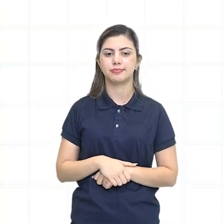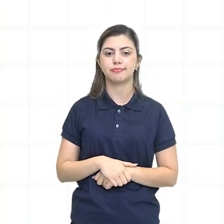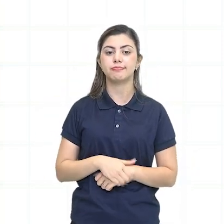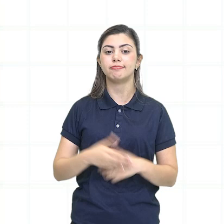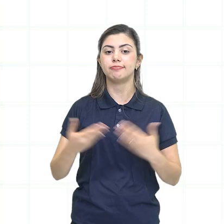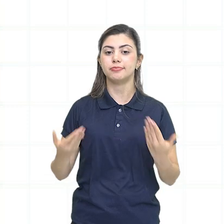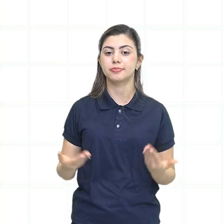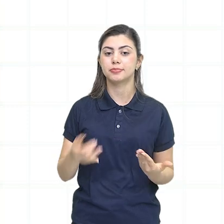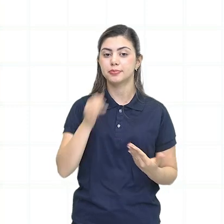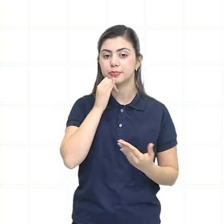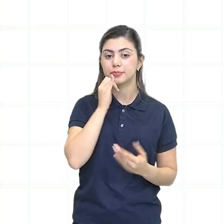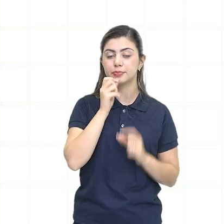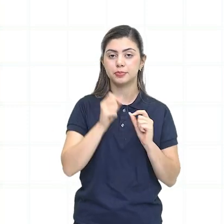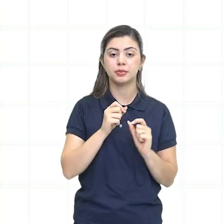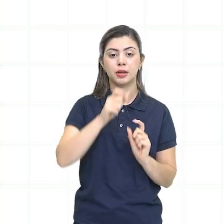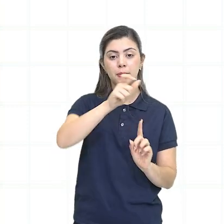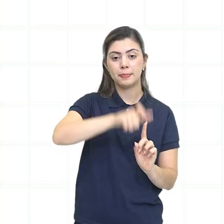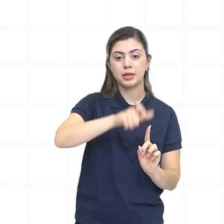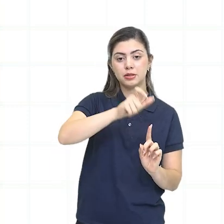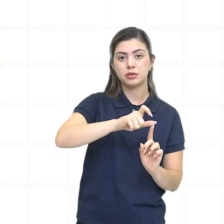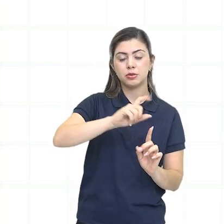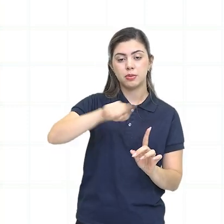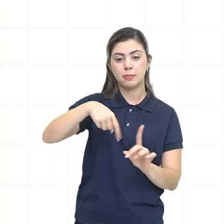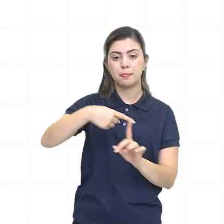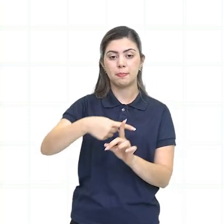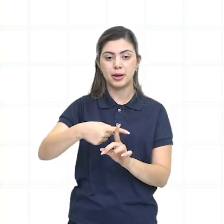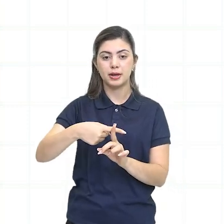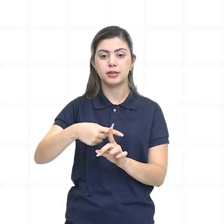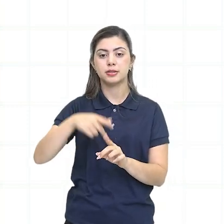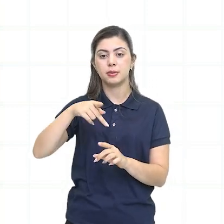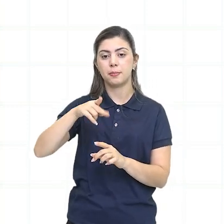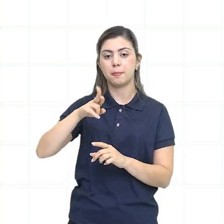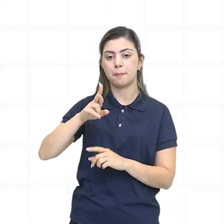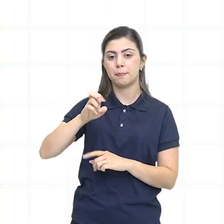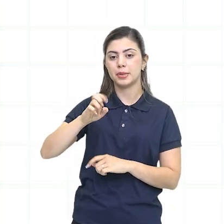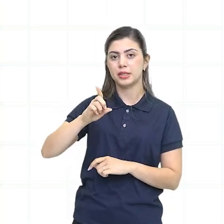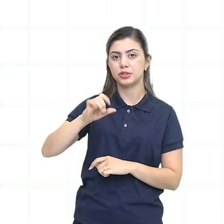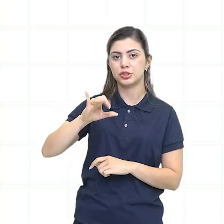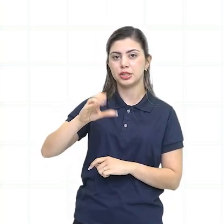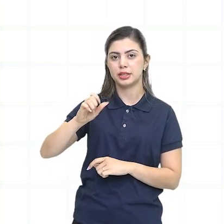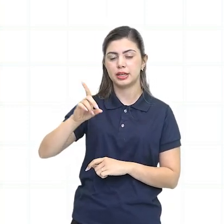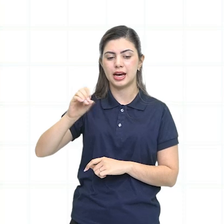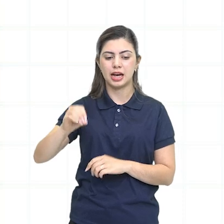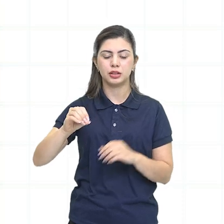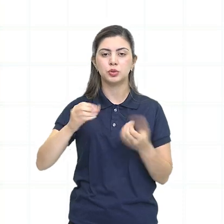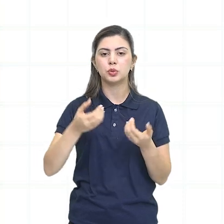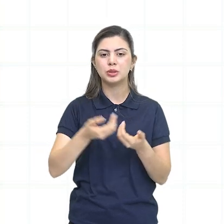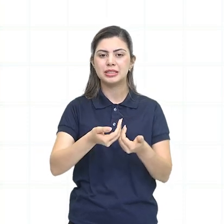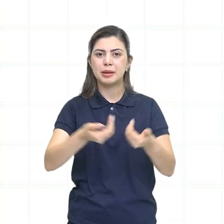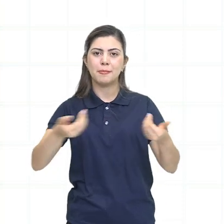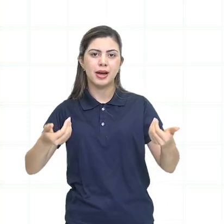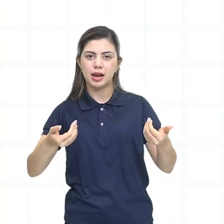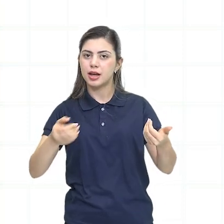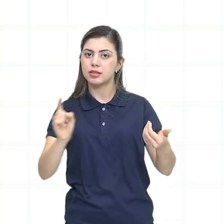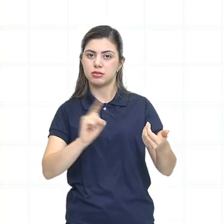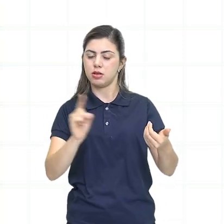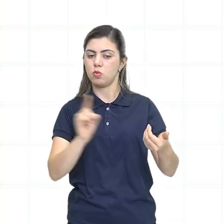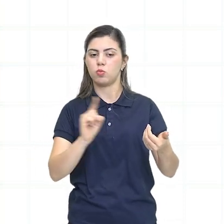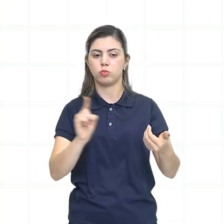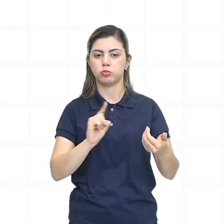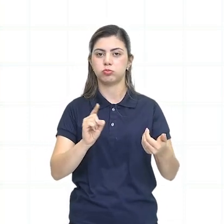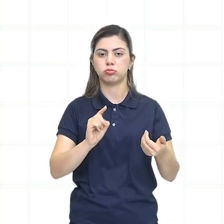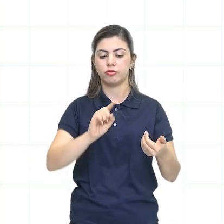Para separar sujeito e predicado. Nunca separar o sujeito do predicado. O nosso